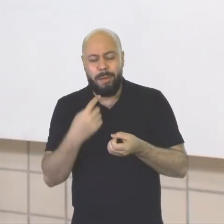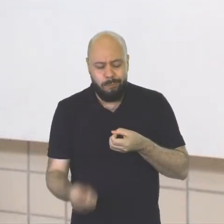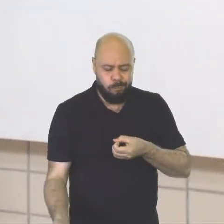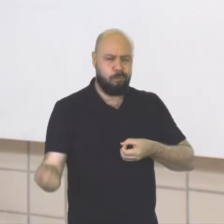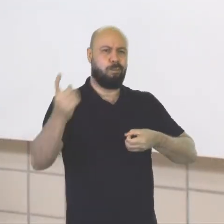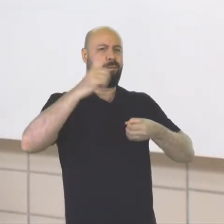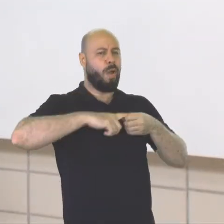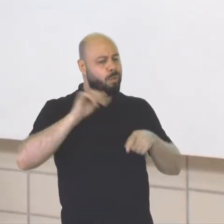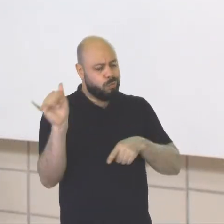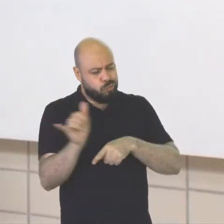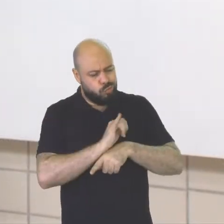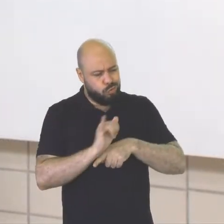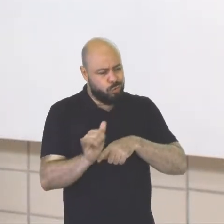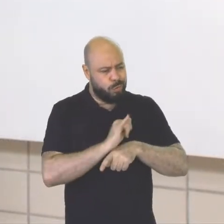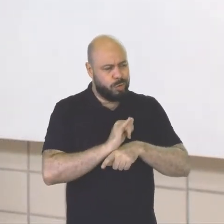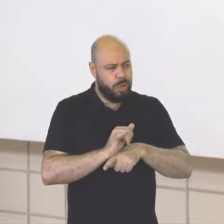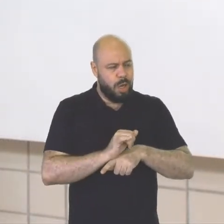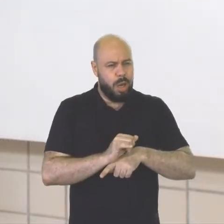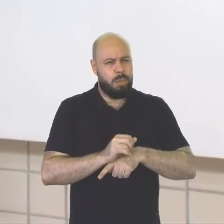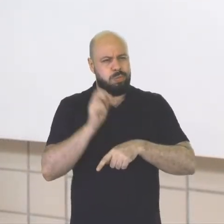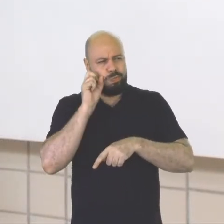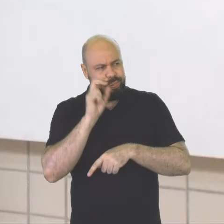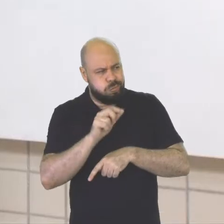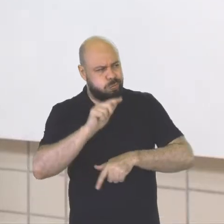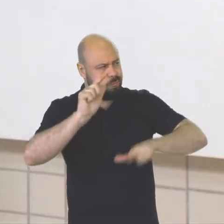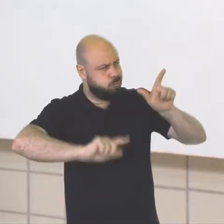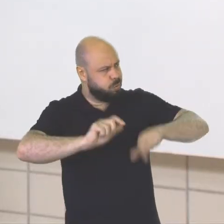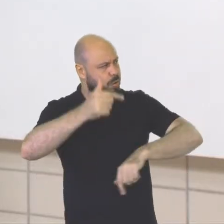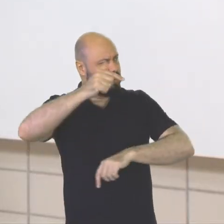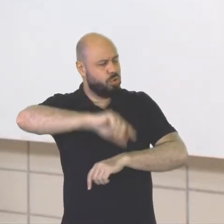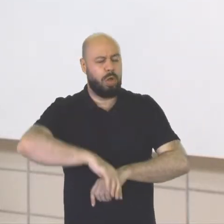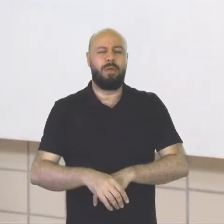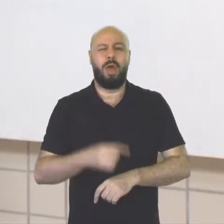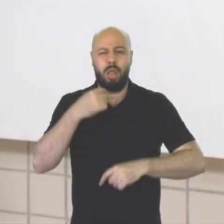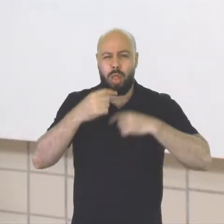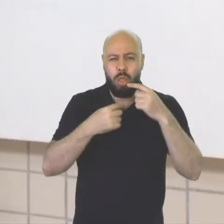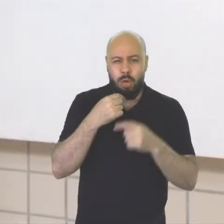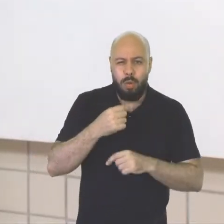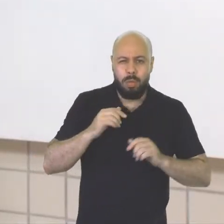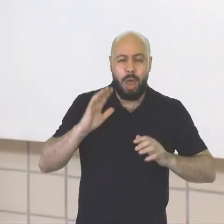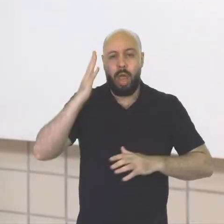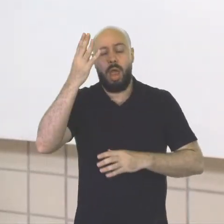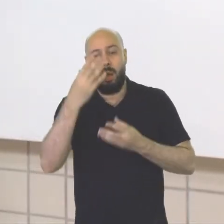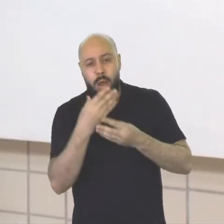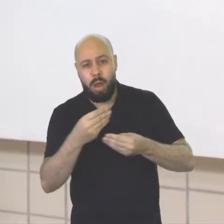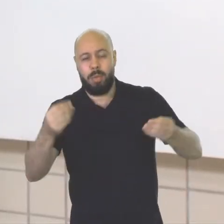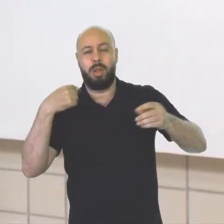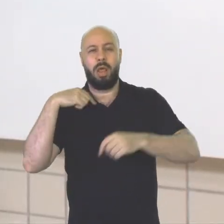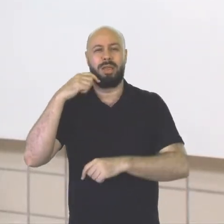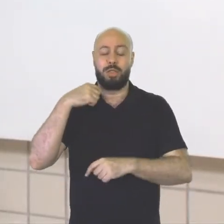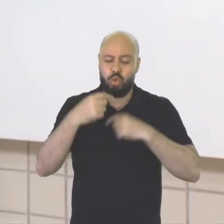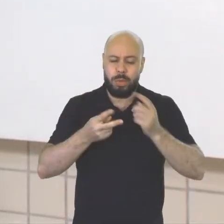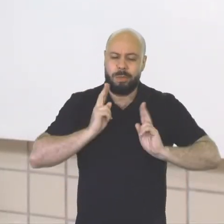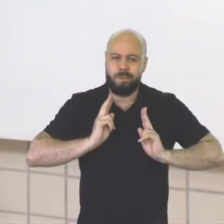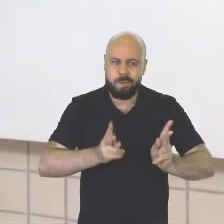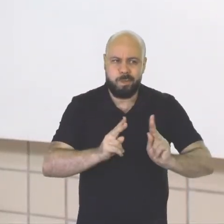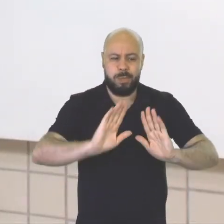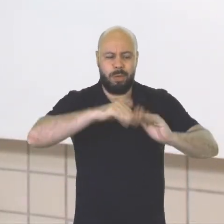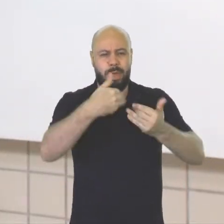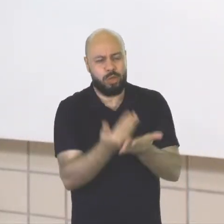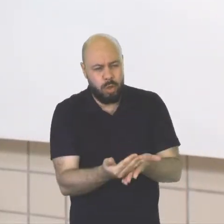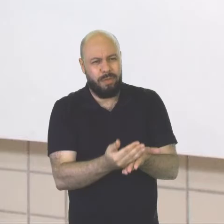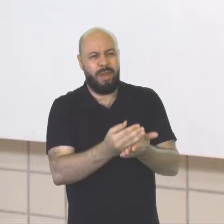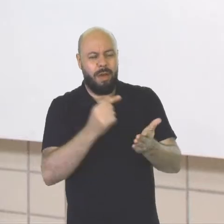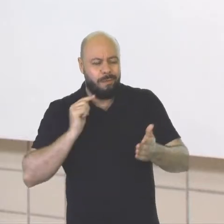vai no YouTube, volta a aula, assiste novamente, tirem as dúvidas de vocês. Ainda tem dúvidas a serem sanadas? Procurem a escola de vocês,